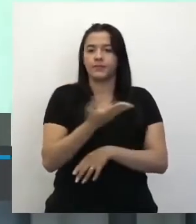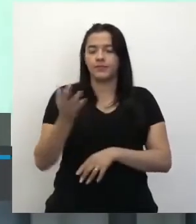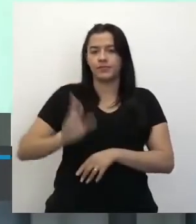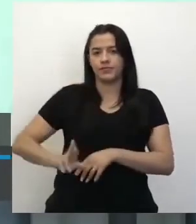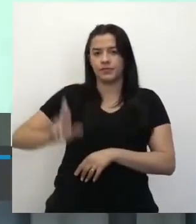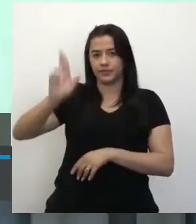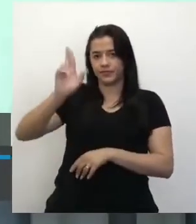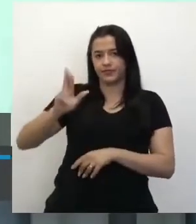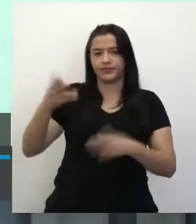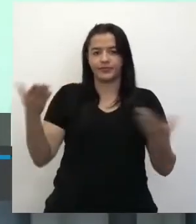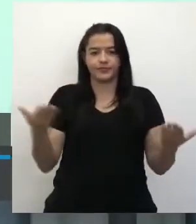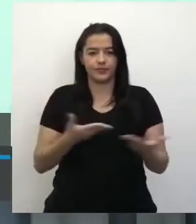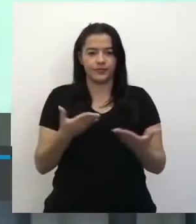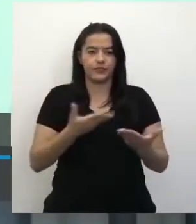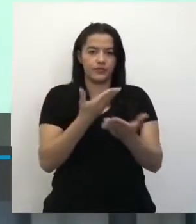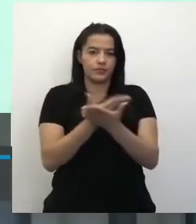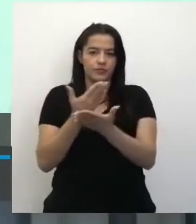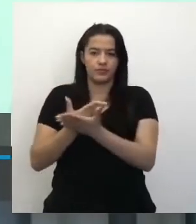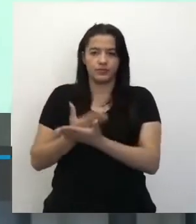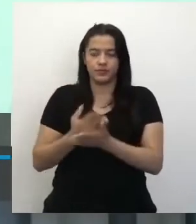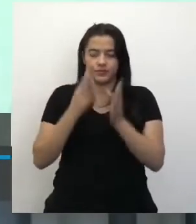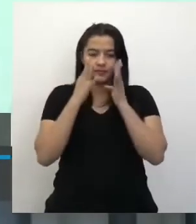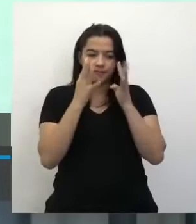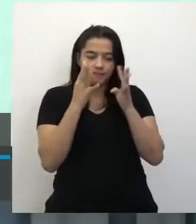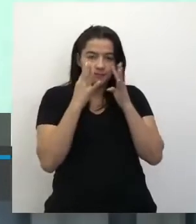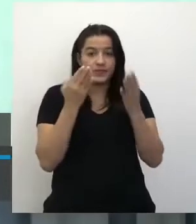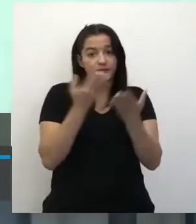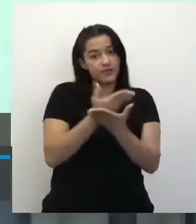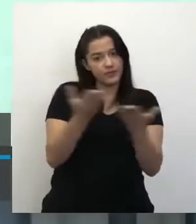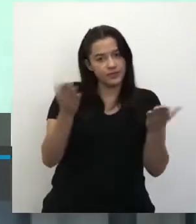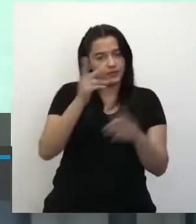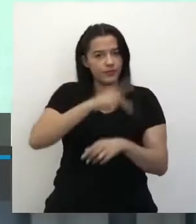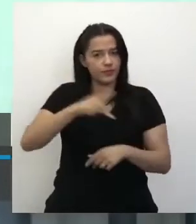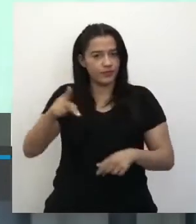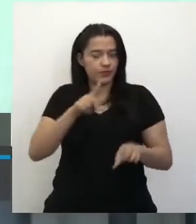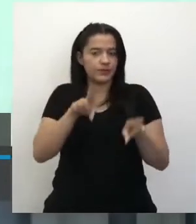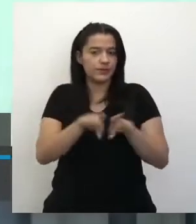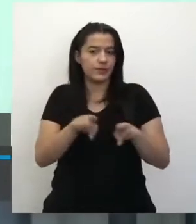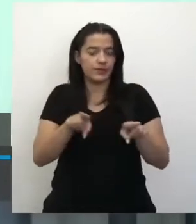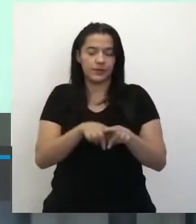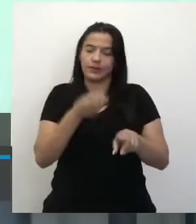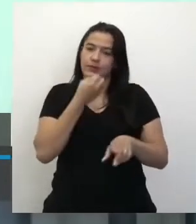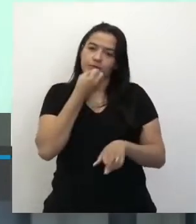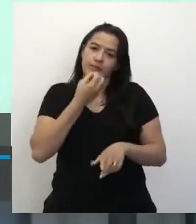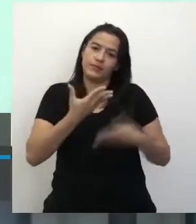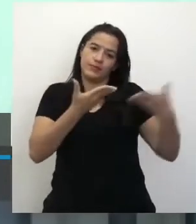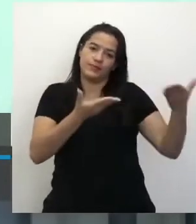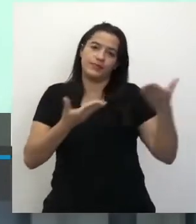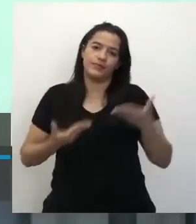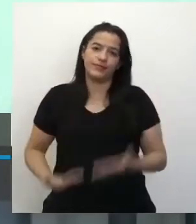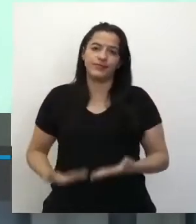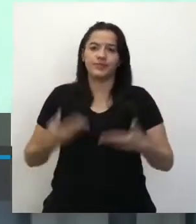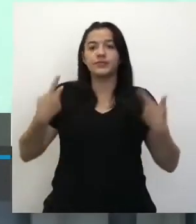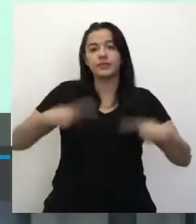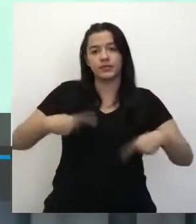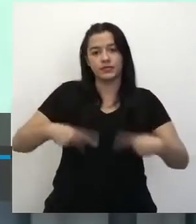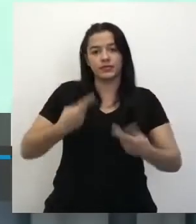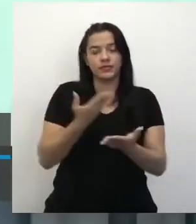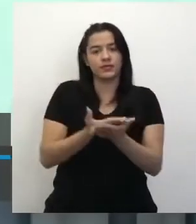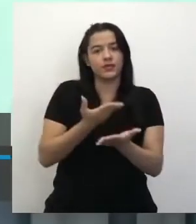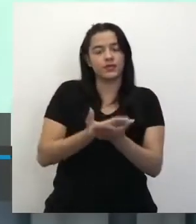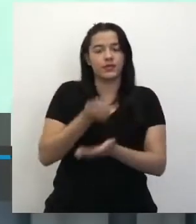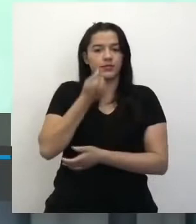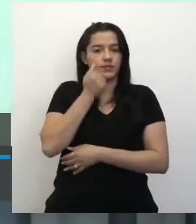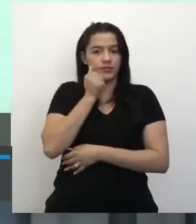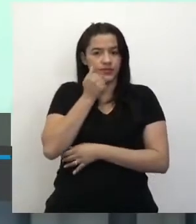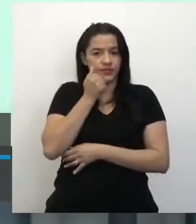nossas aulas e, claro, nossos queridos colegas professores são sempre muito bem-vindos aqui nas aulas de ciências. Então